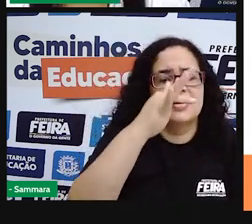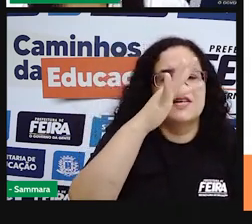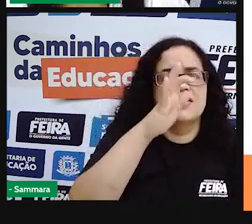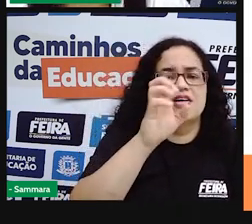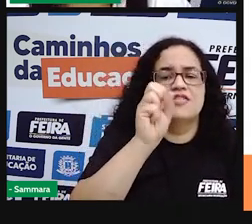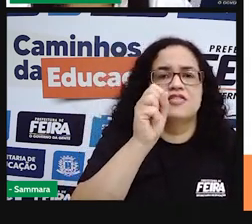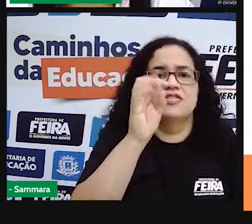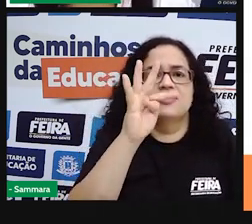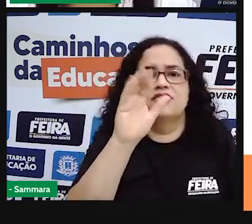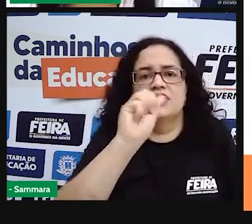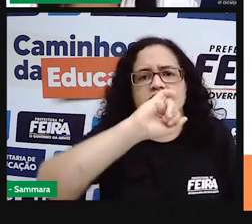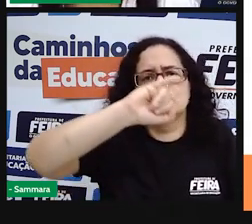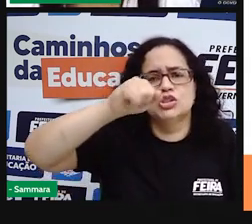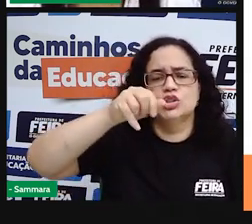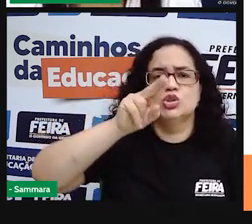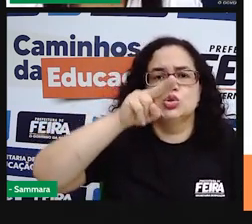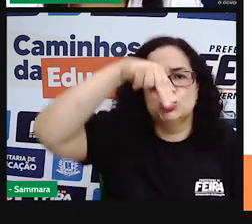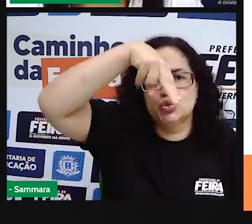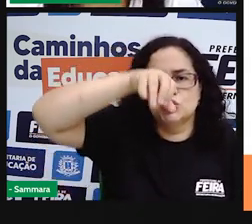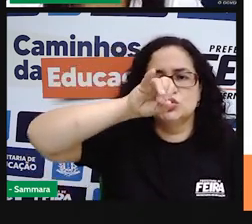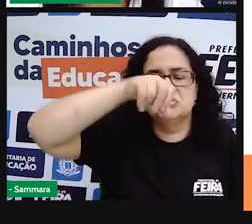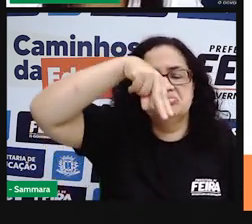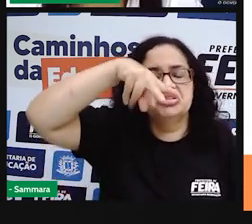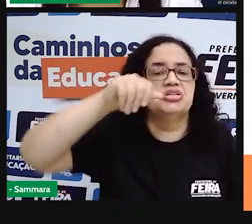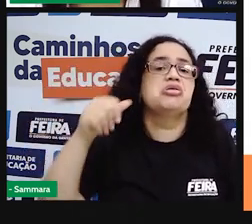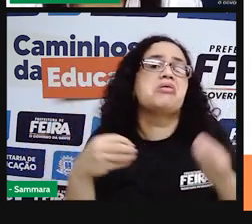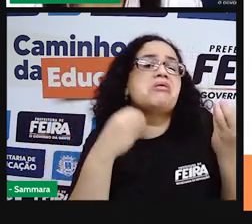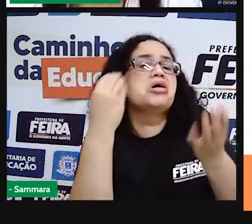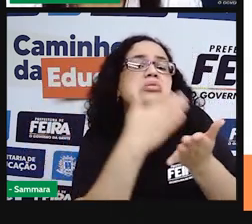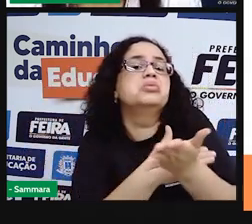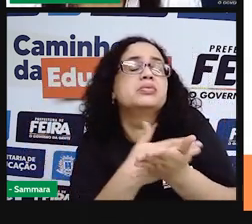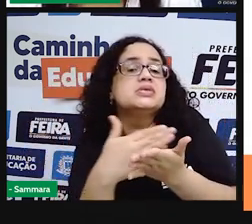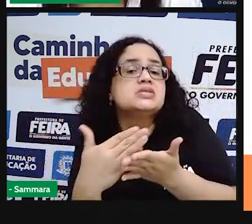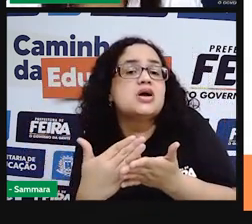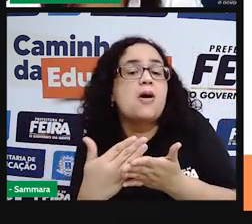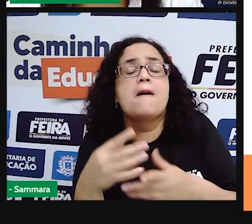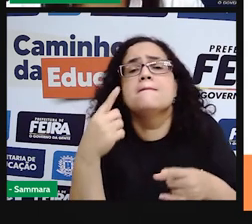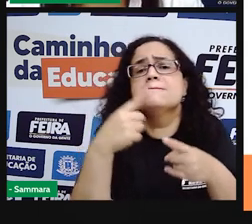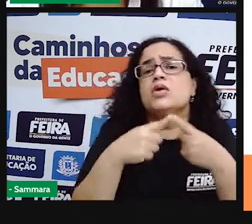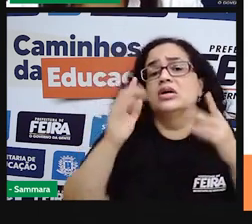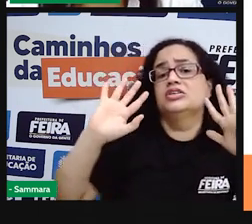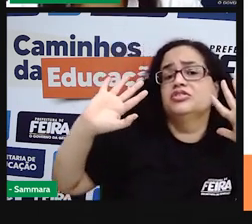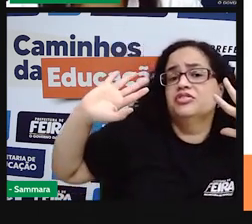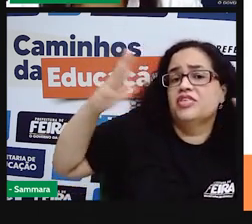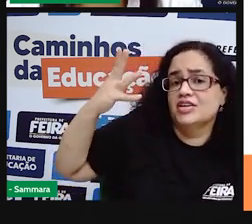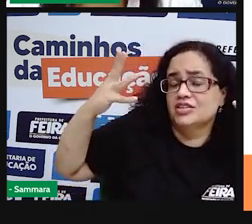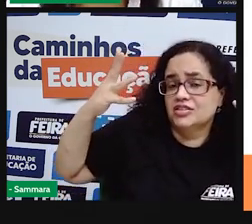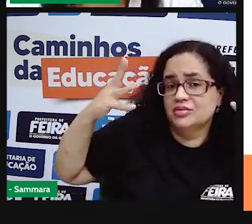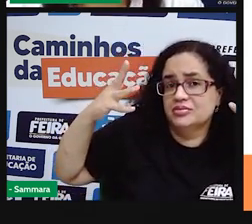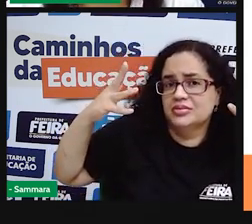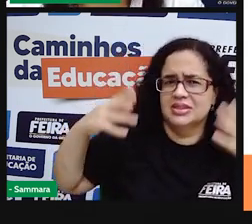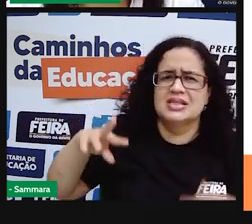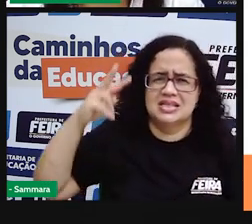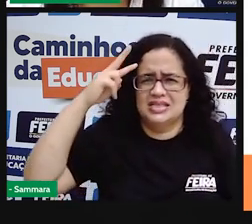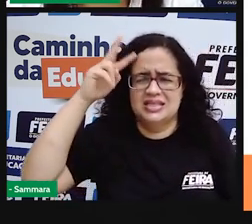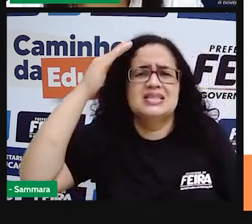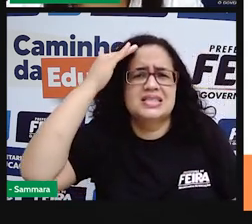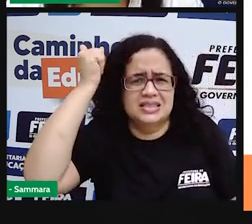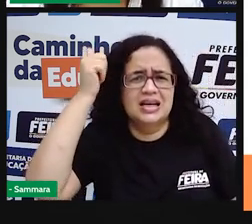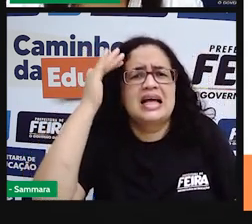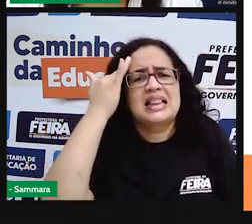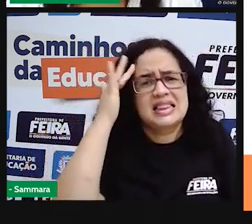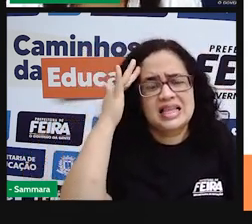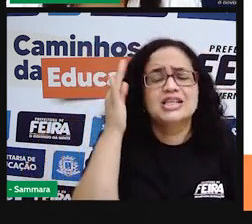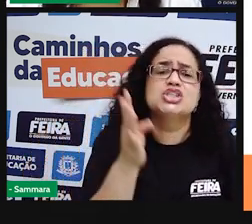elas surgiram? De onde elas vieram? Por que se comemora as festas juninas? Vocês entendem,